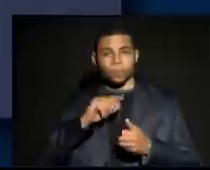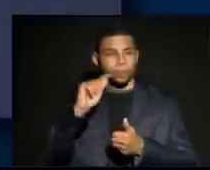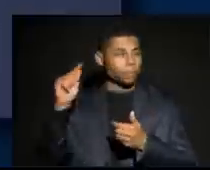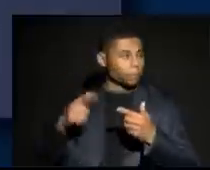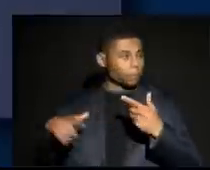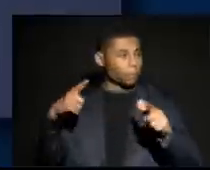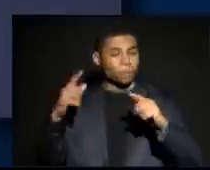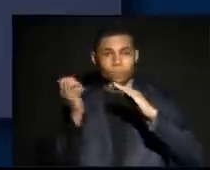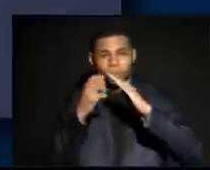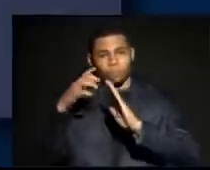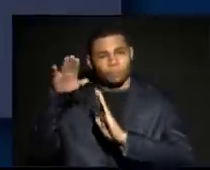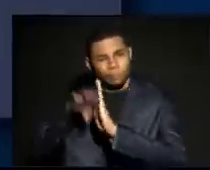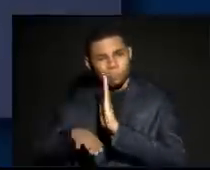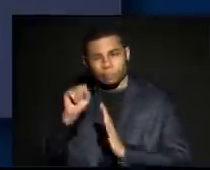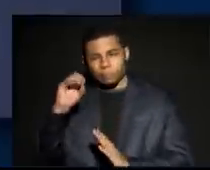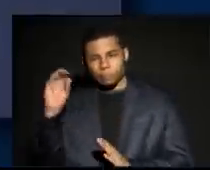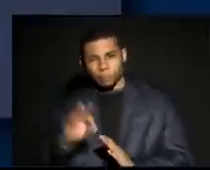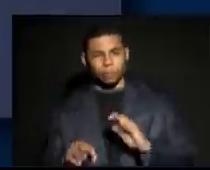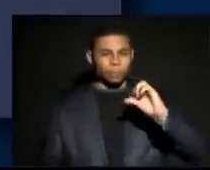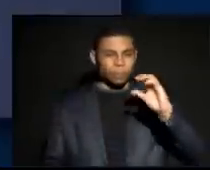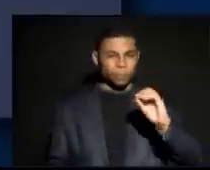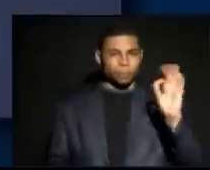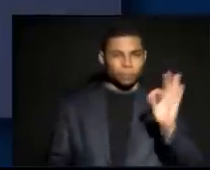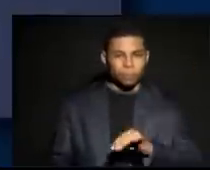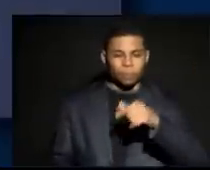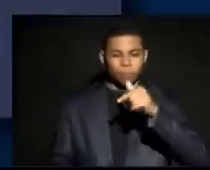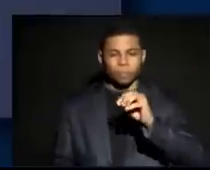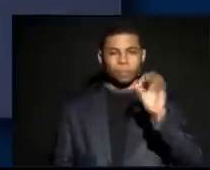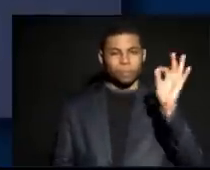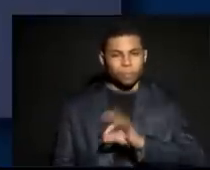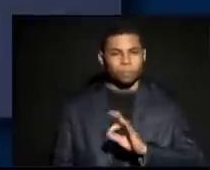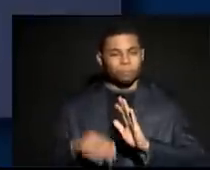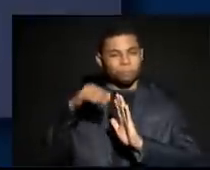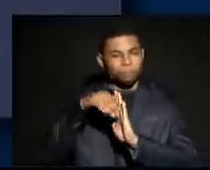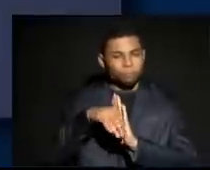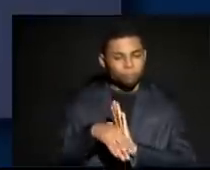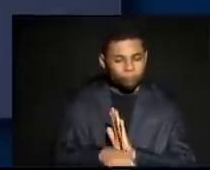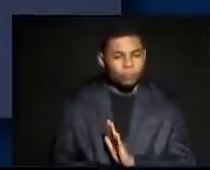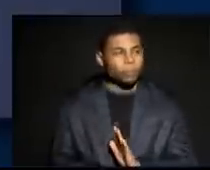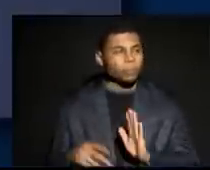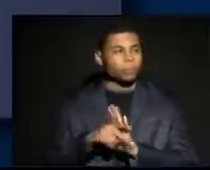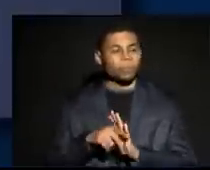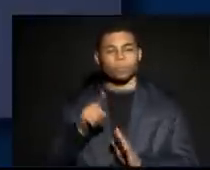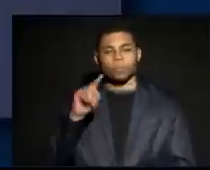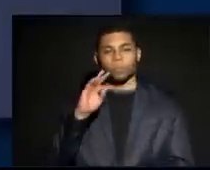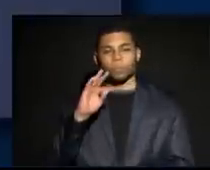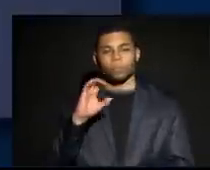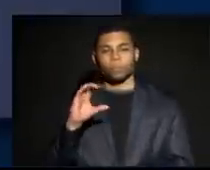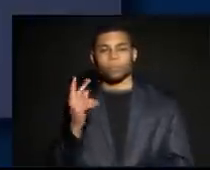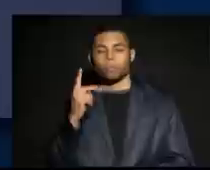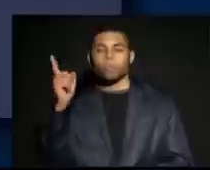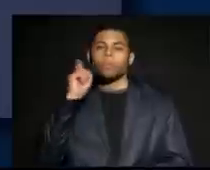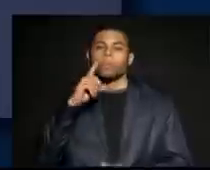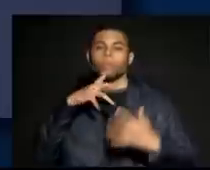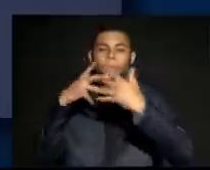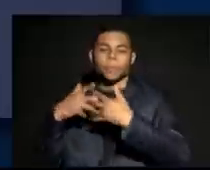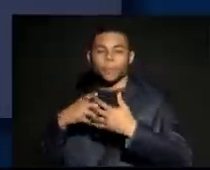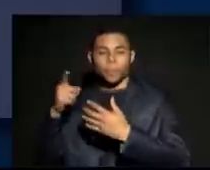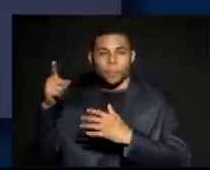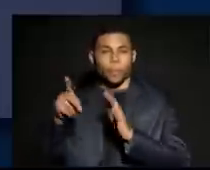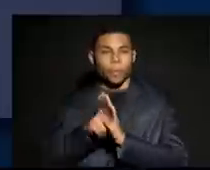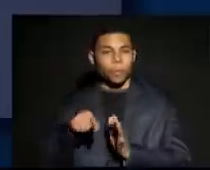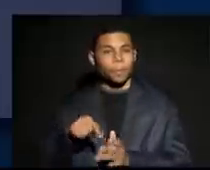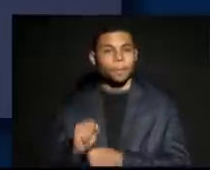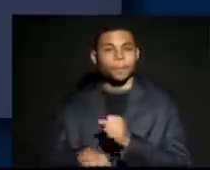empresas que ainda oitenta por cento e noventa por cento e setenta por cento na bolsa de tecnologia americana nas da